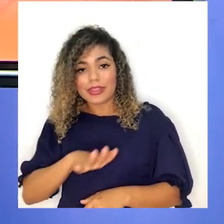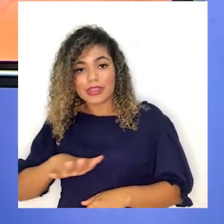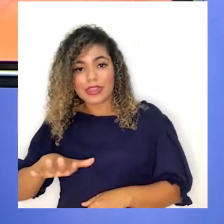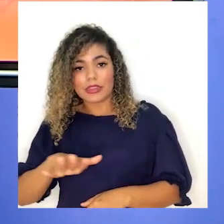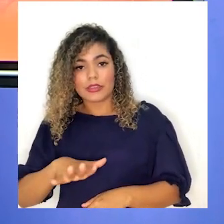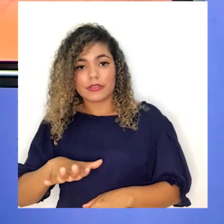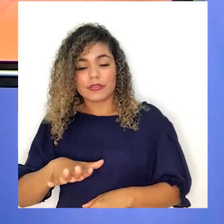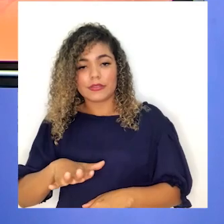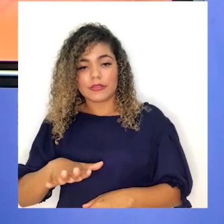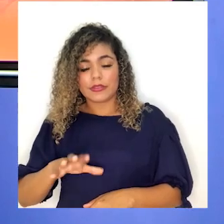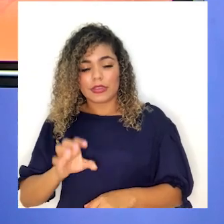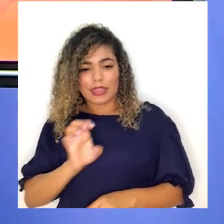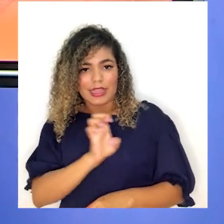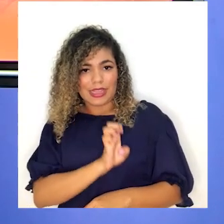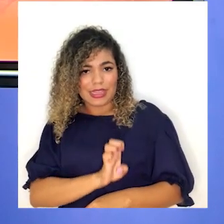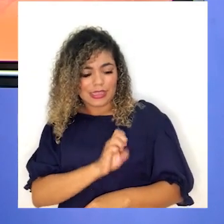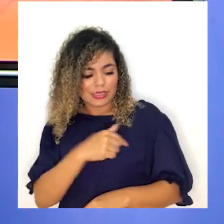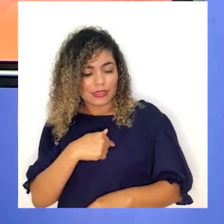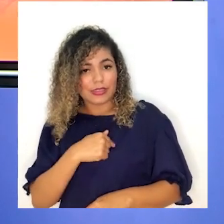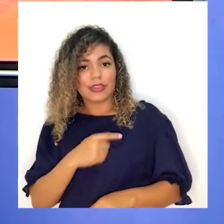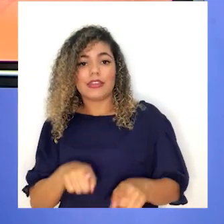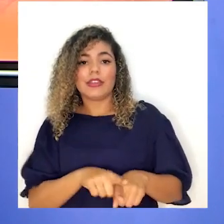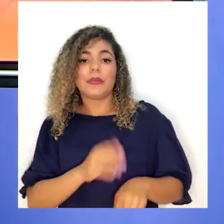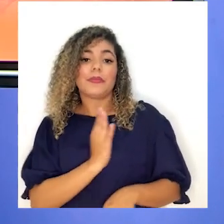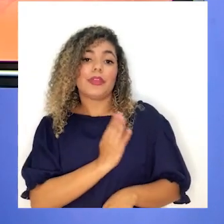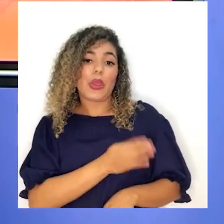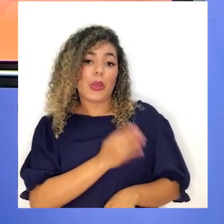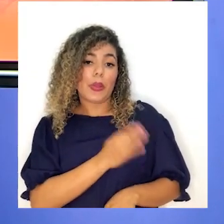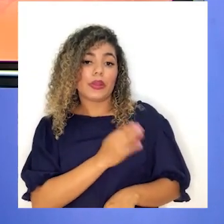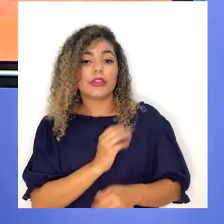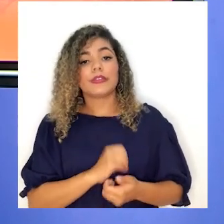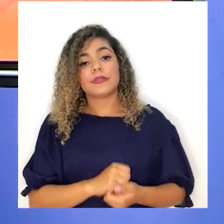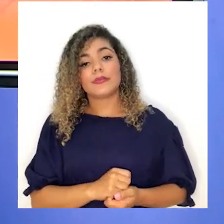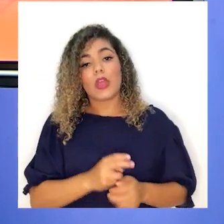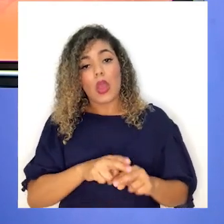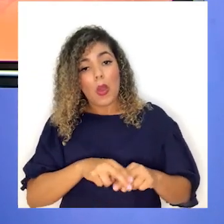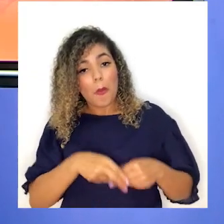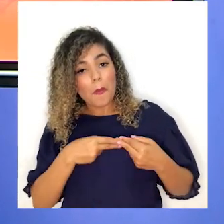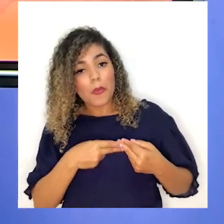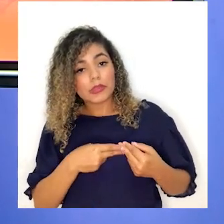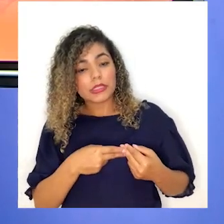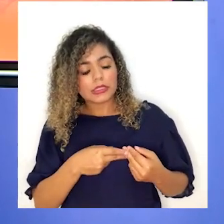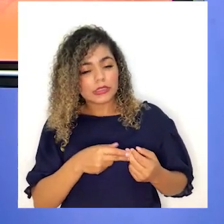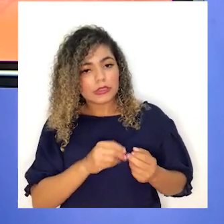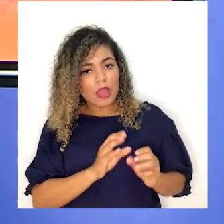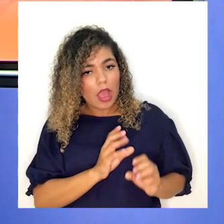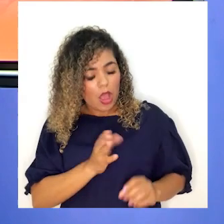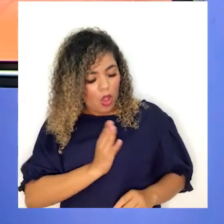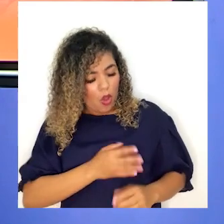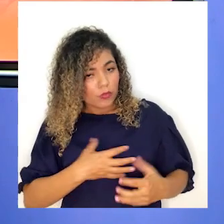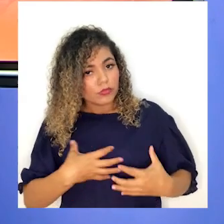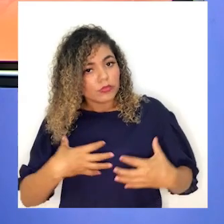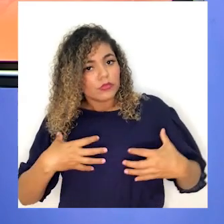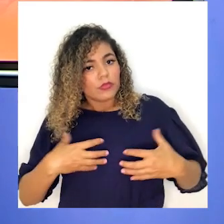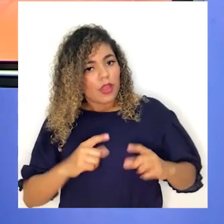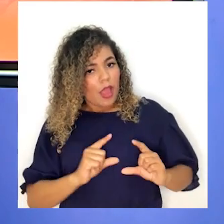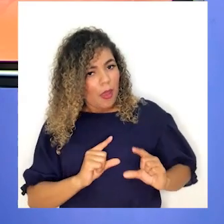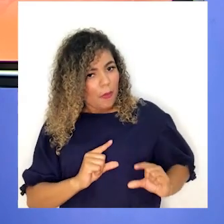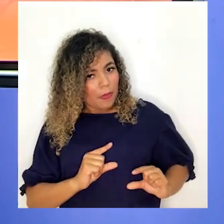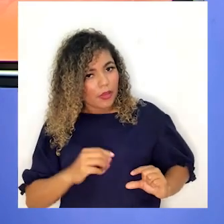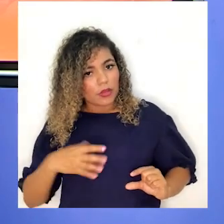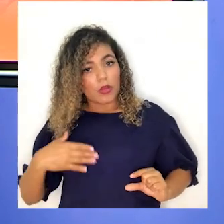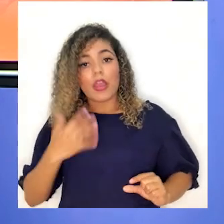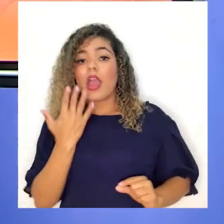esquerda está também o nosso coração, ocupando um pouco de espaço. E ele tem coloração rósea.